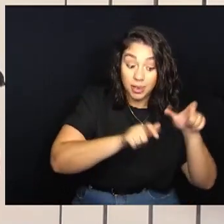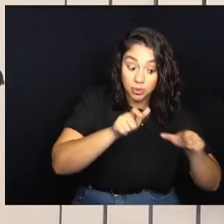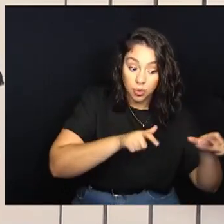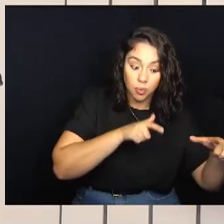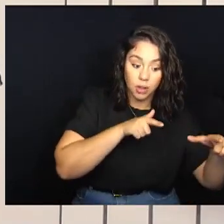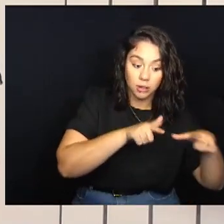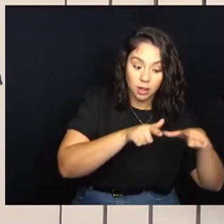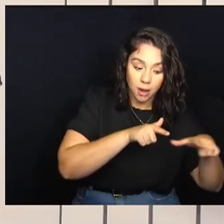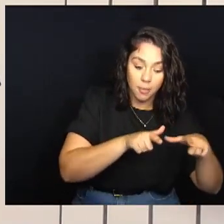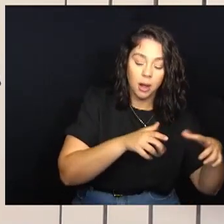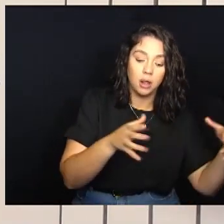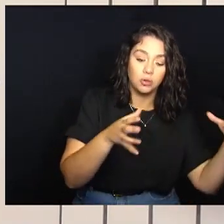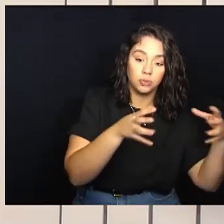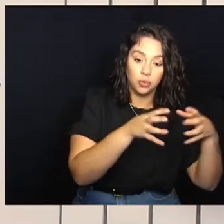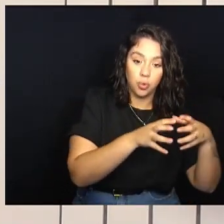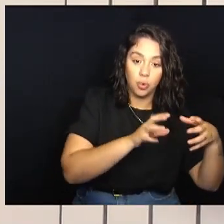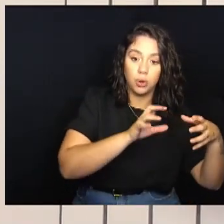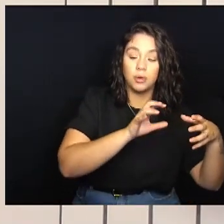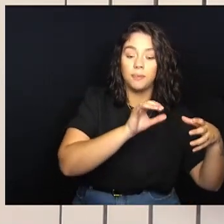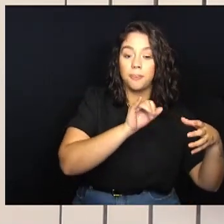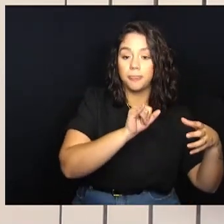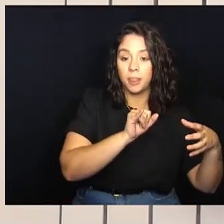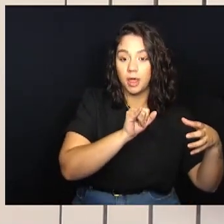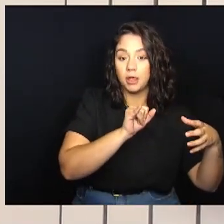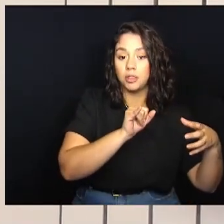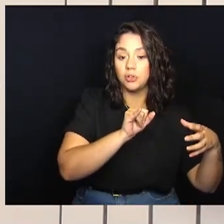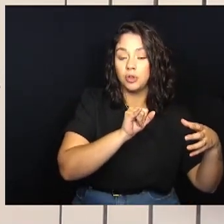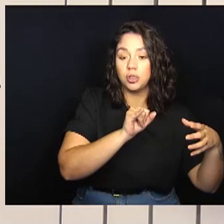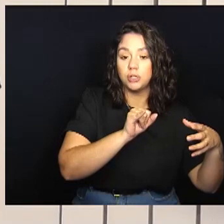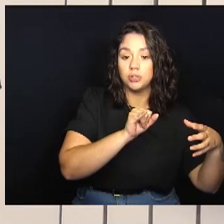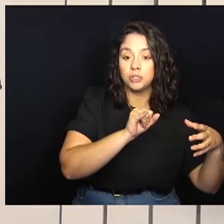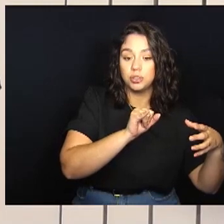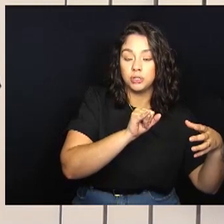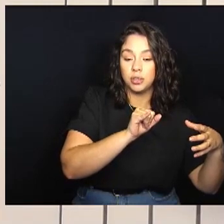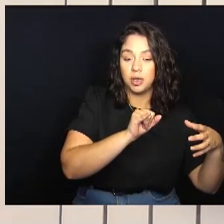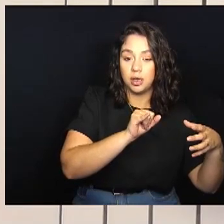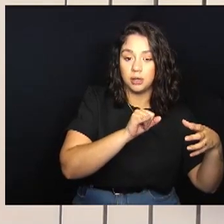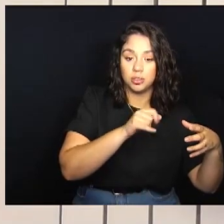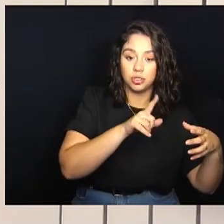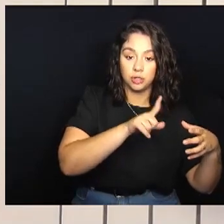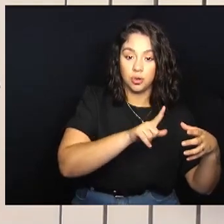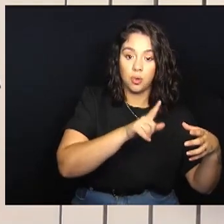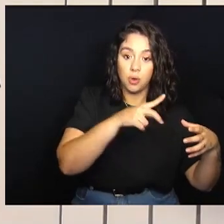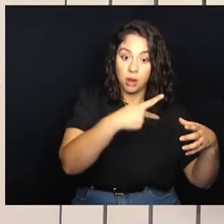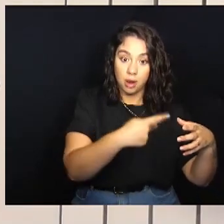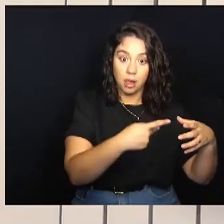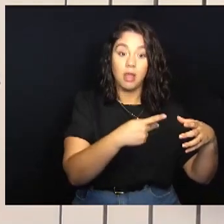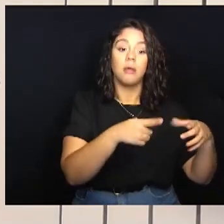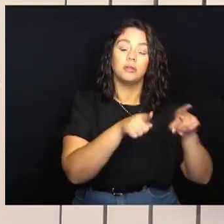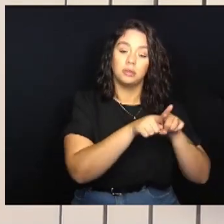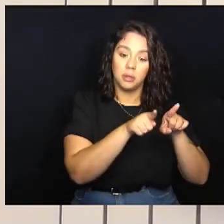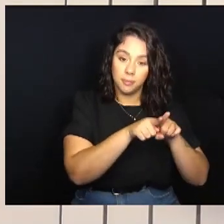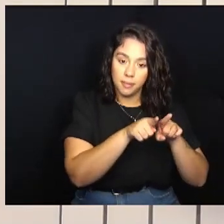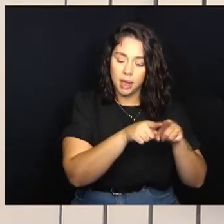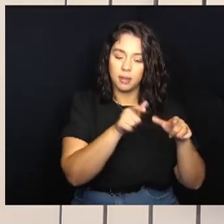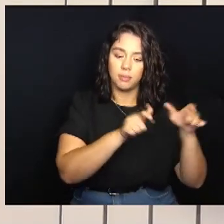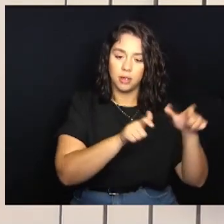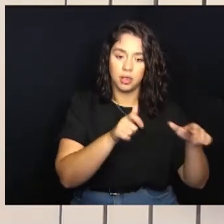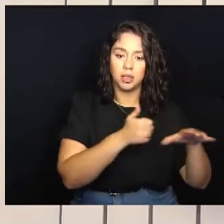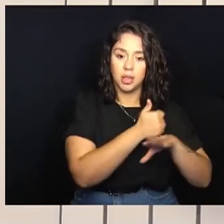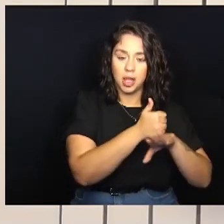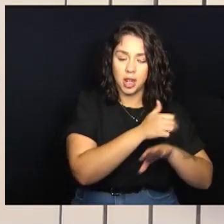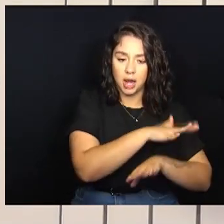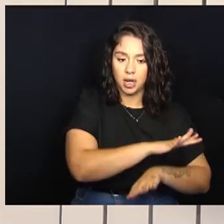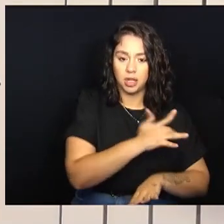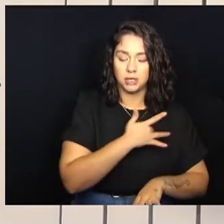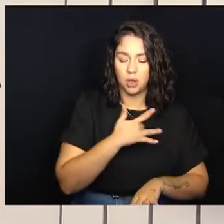longa permanência, indígenas, populações ribeirinhas, quilombolas, gestantes, puérperas e profissionais da